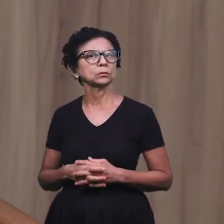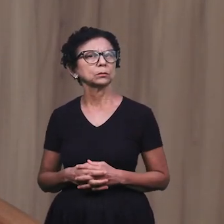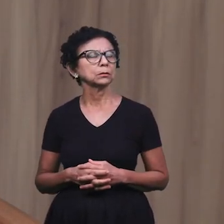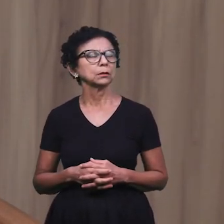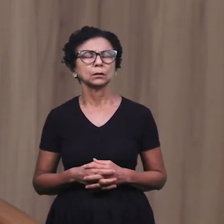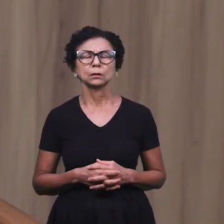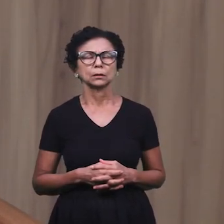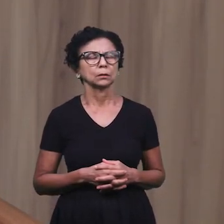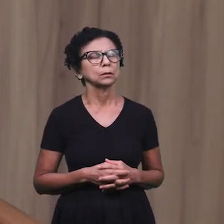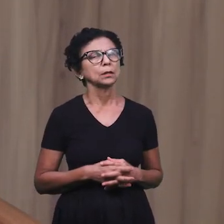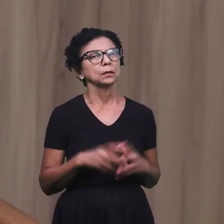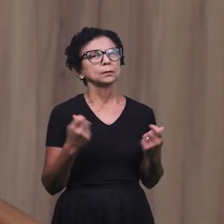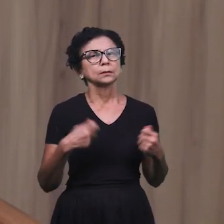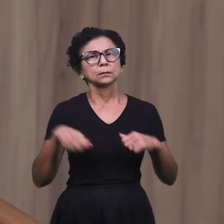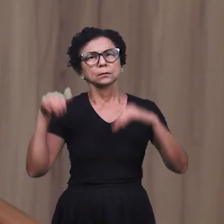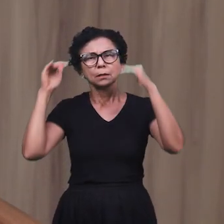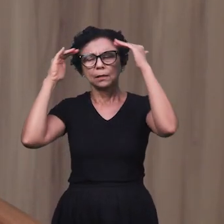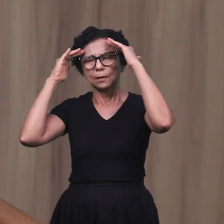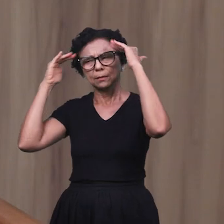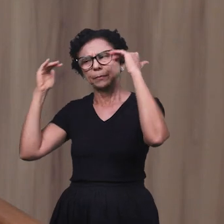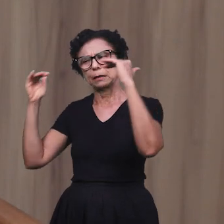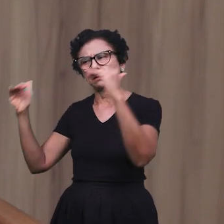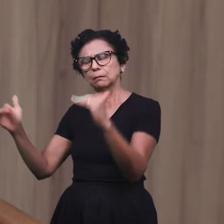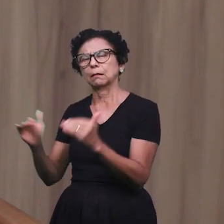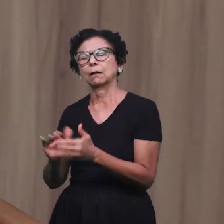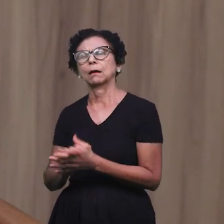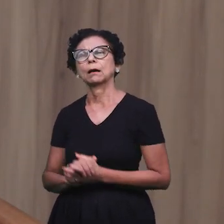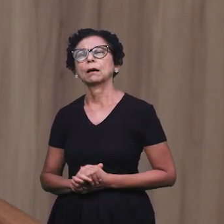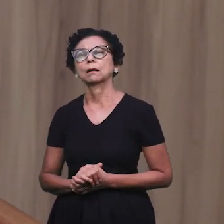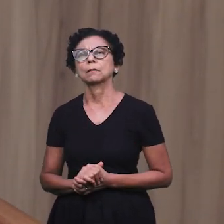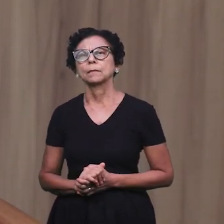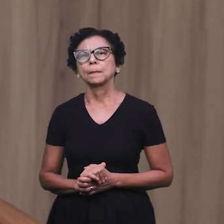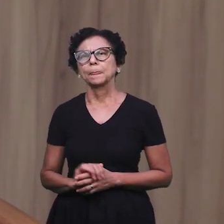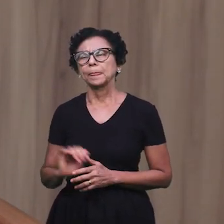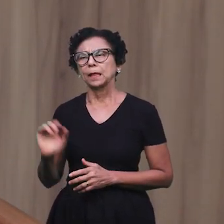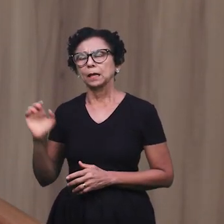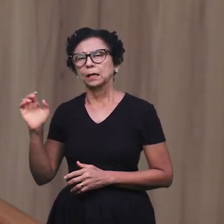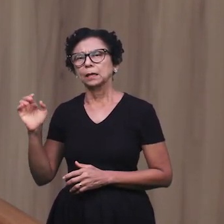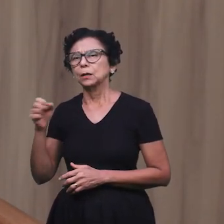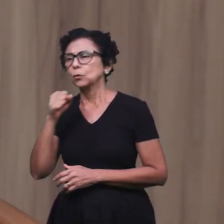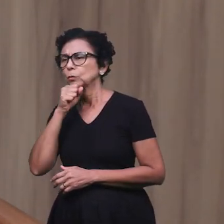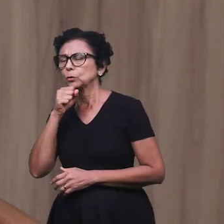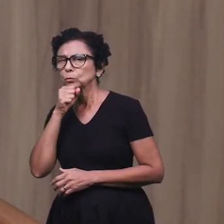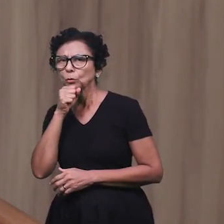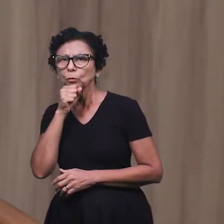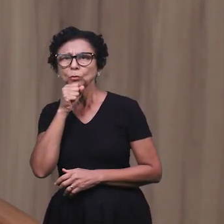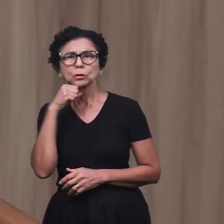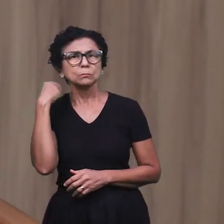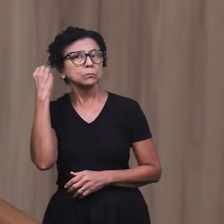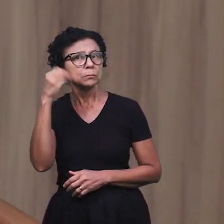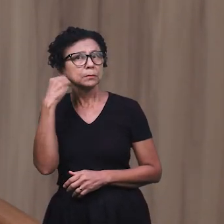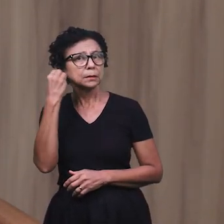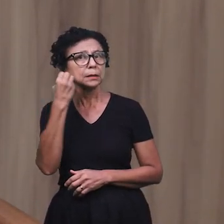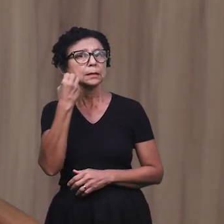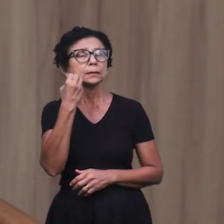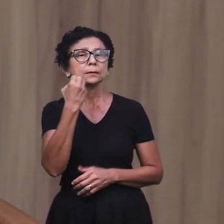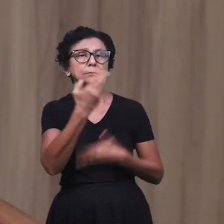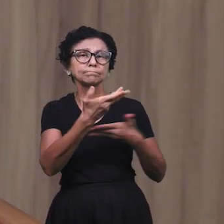gente respeitar e saber que o idoso, quando senta com você, ele tem tanta experiência para passar que é